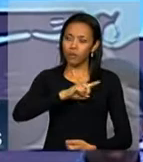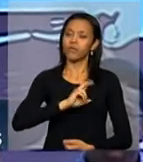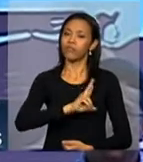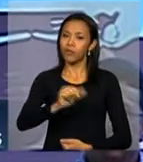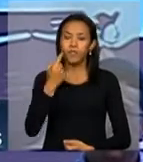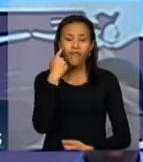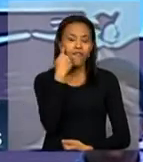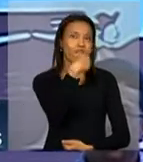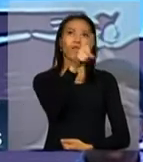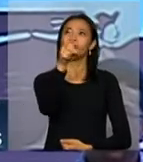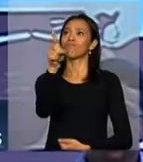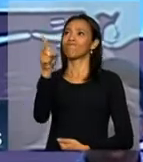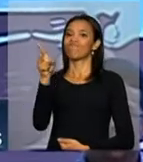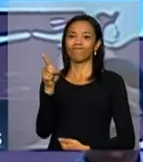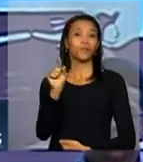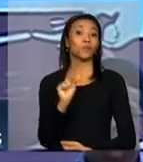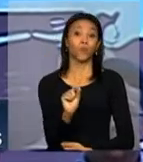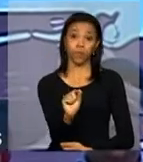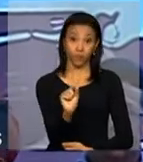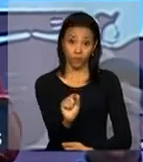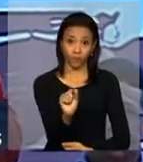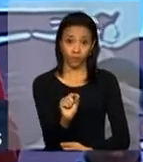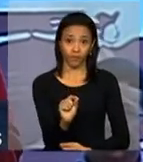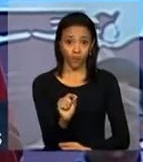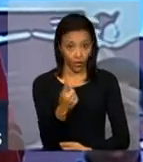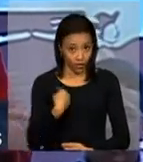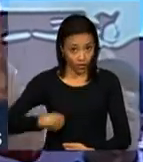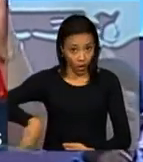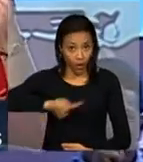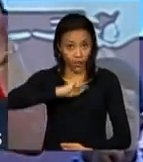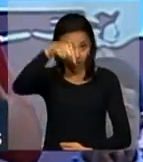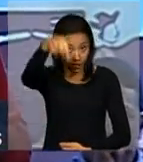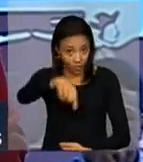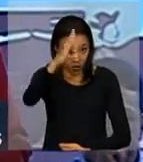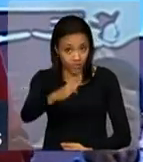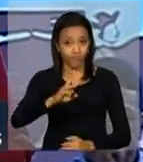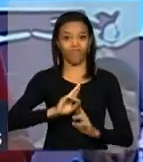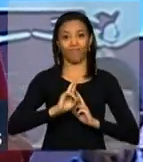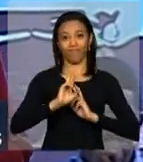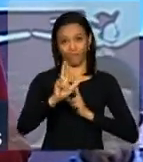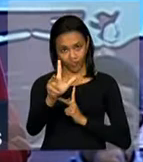ver que nós somos diferentes.